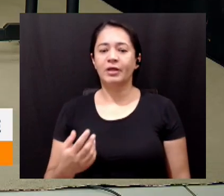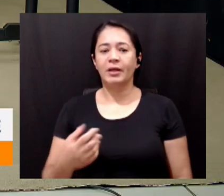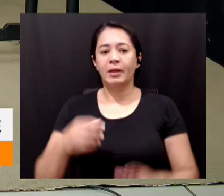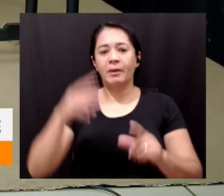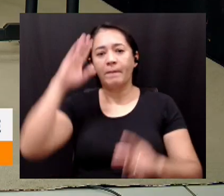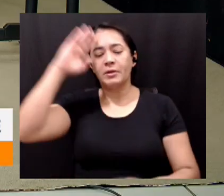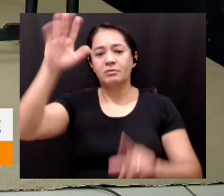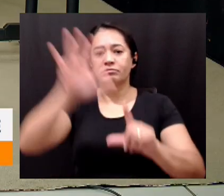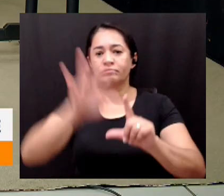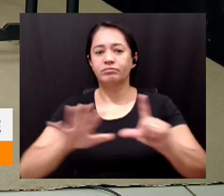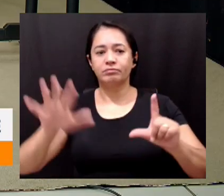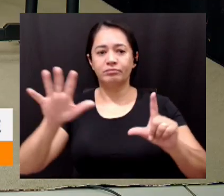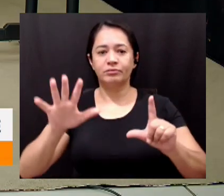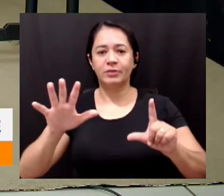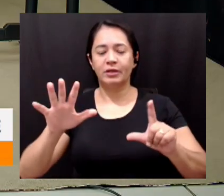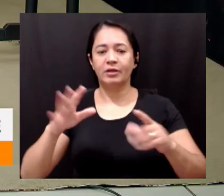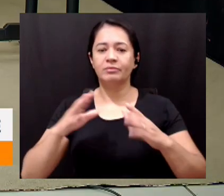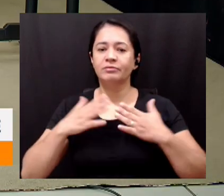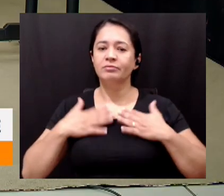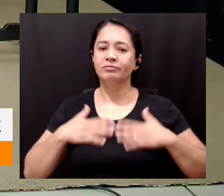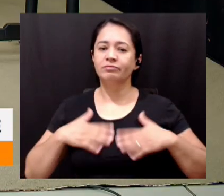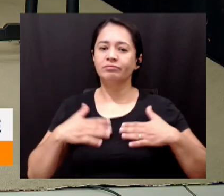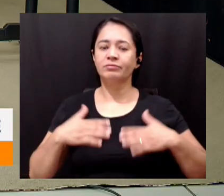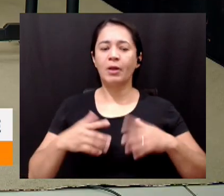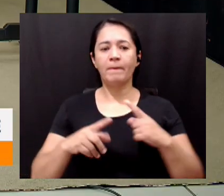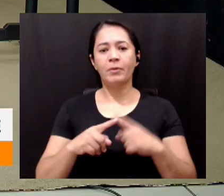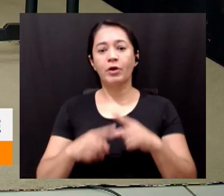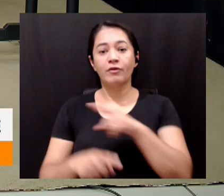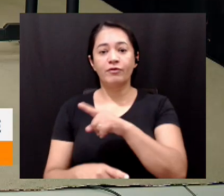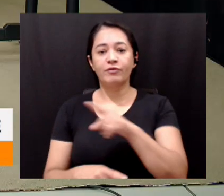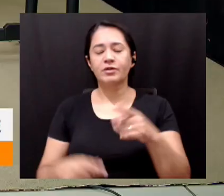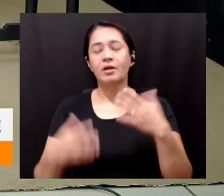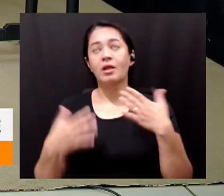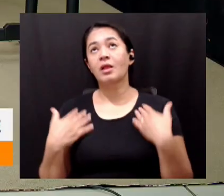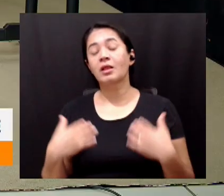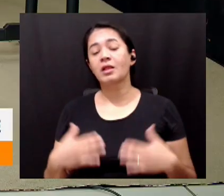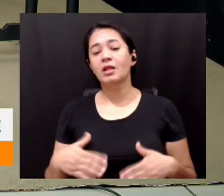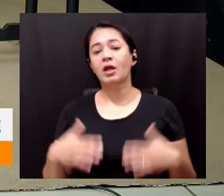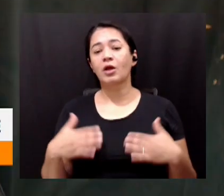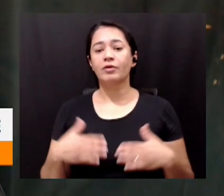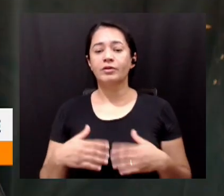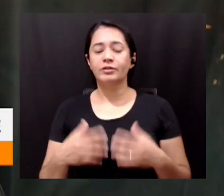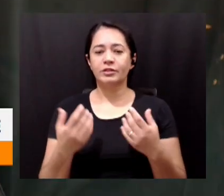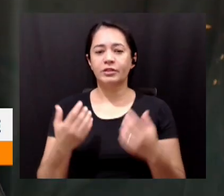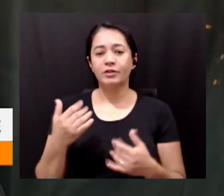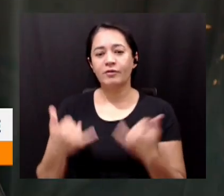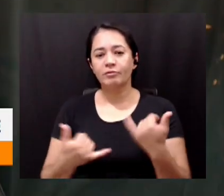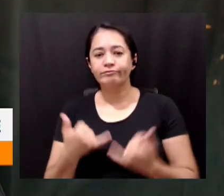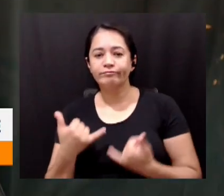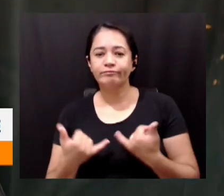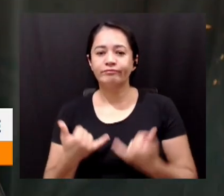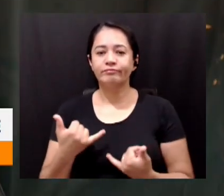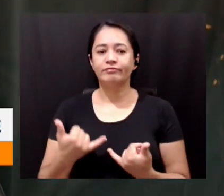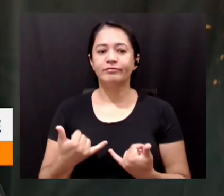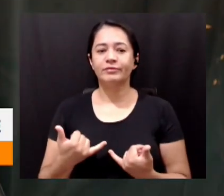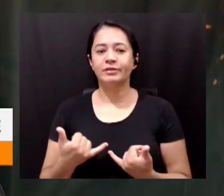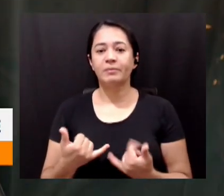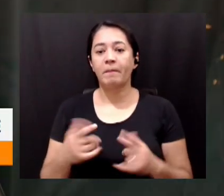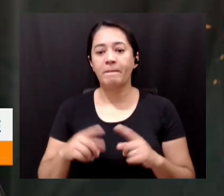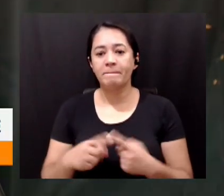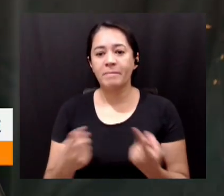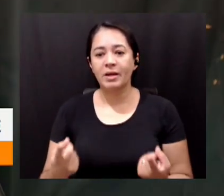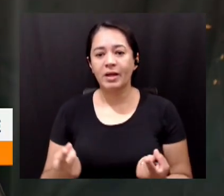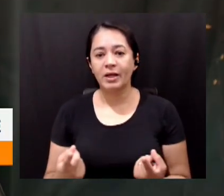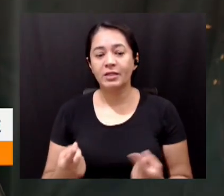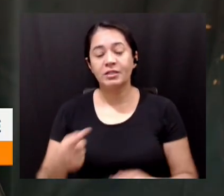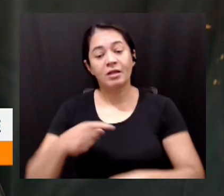traz um bem-estar, por quê? Porque você está tranquilo, você está ali, você está se divertindo, só que tem um momento que esse